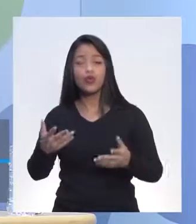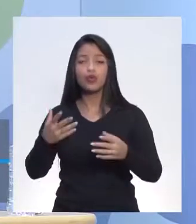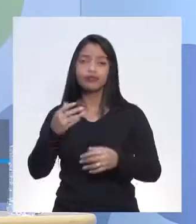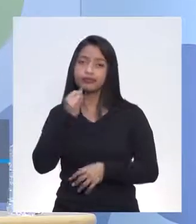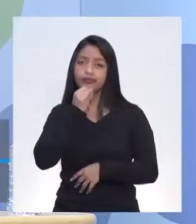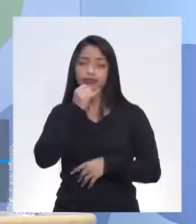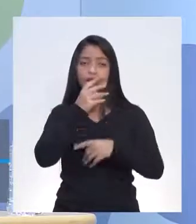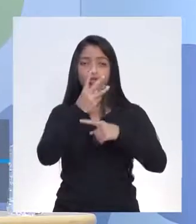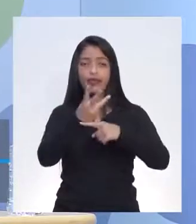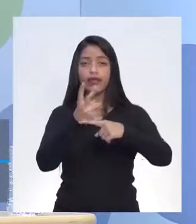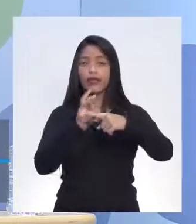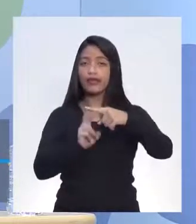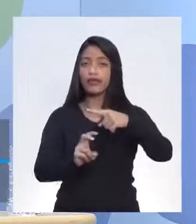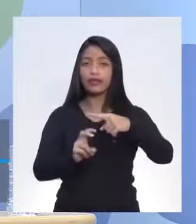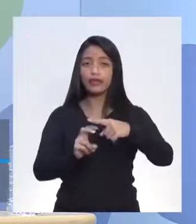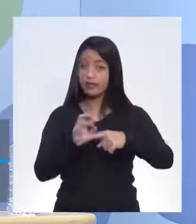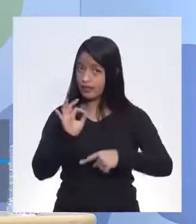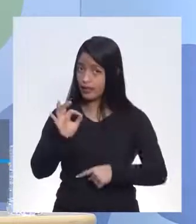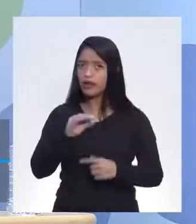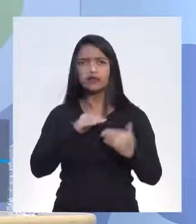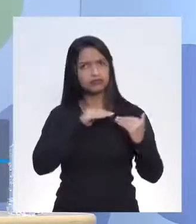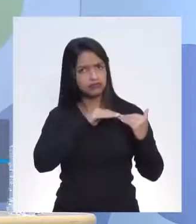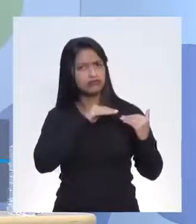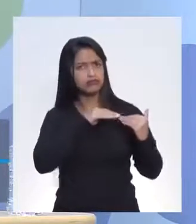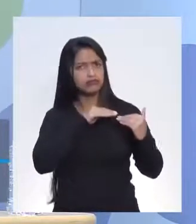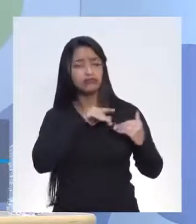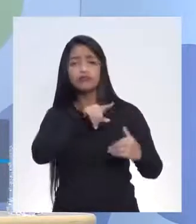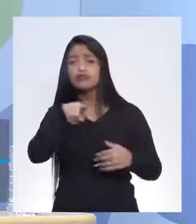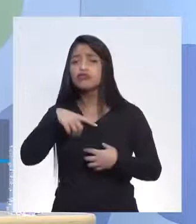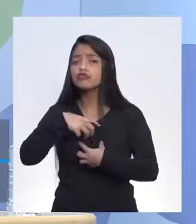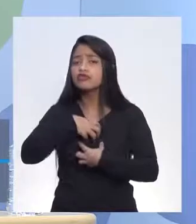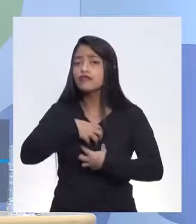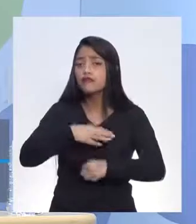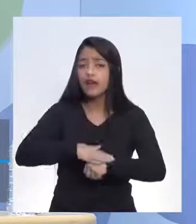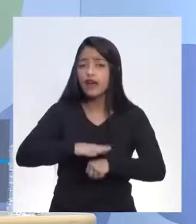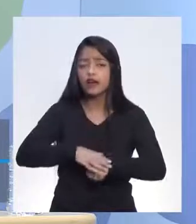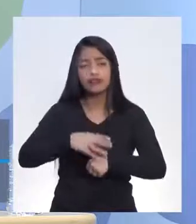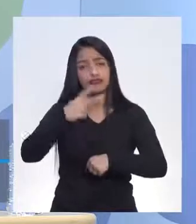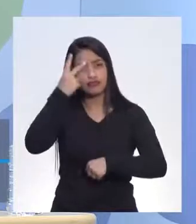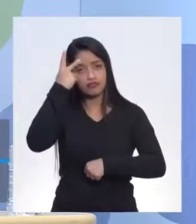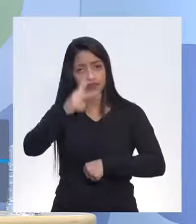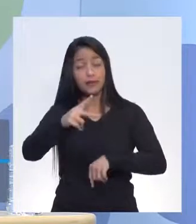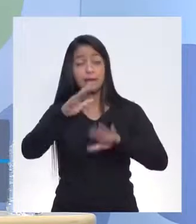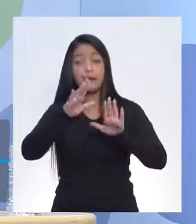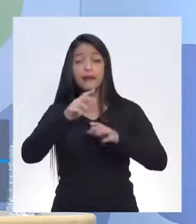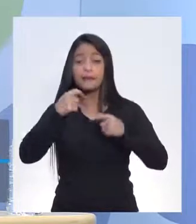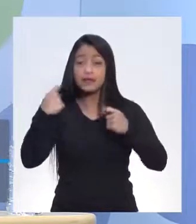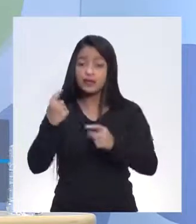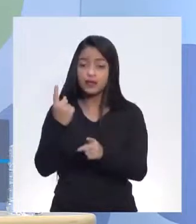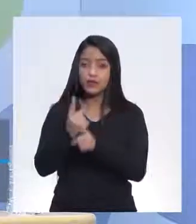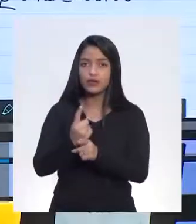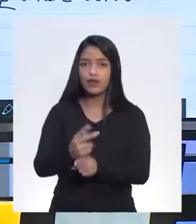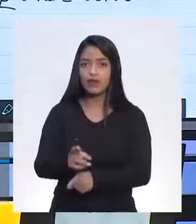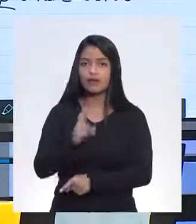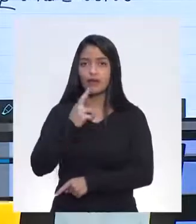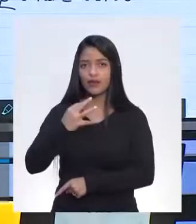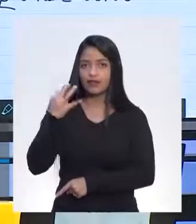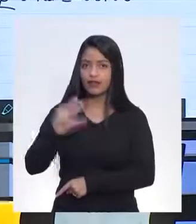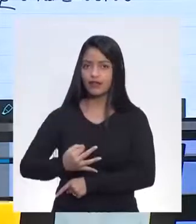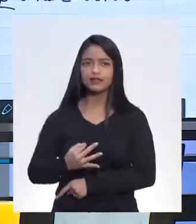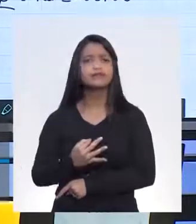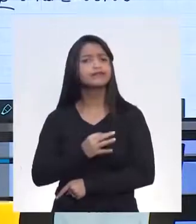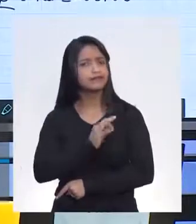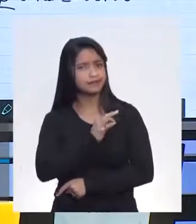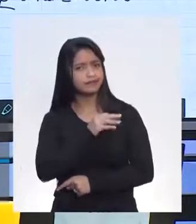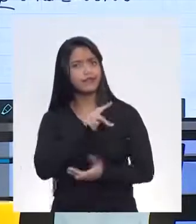né, Osmar? Sim, A forma com que verdade. vocês fizeram, critério de vocês. Só que tem que chegar na resposta certa. É né? verdade, né? Os caminhos